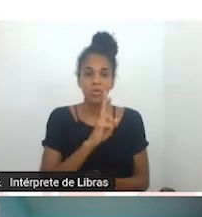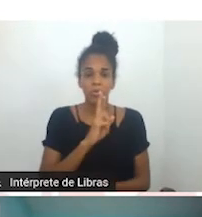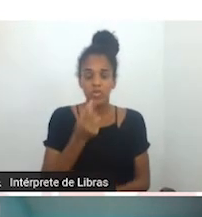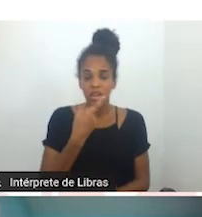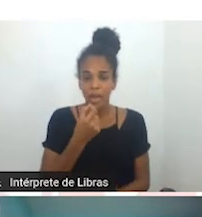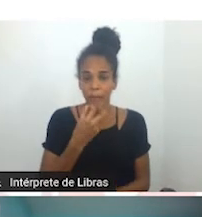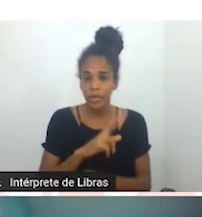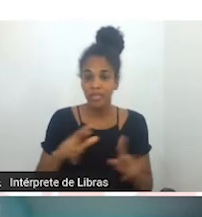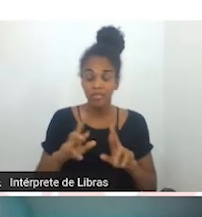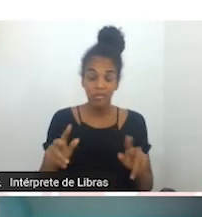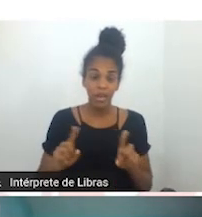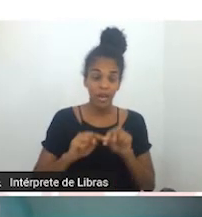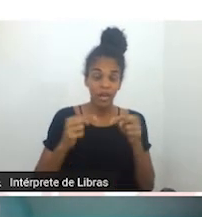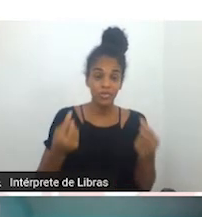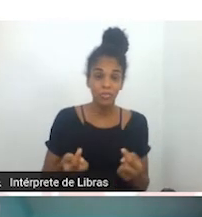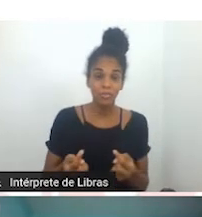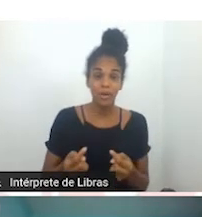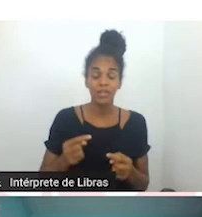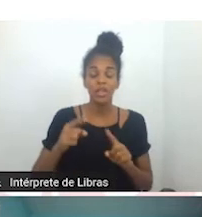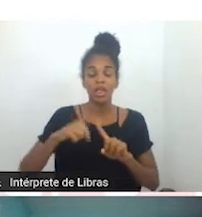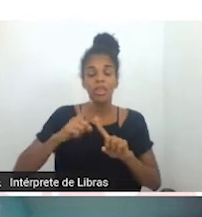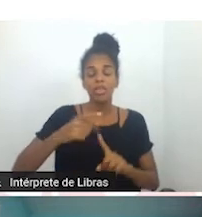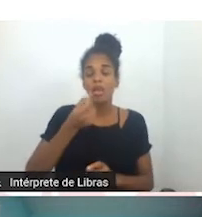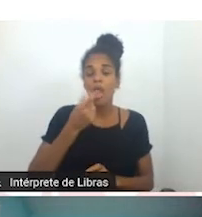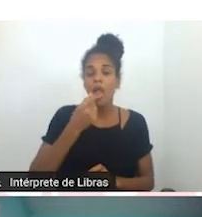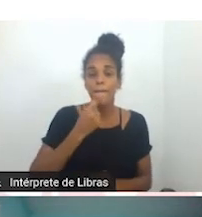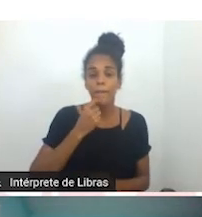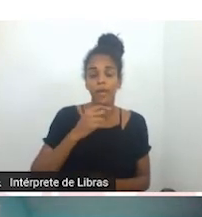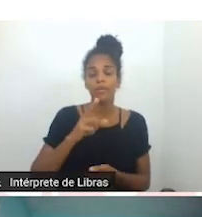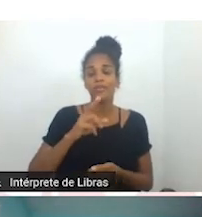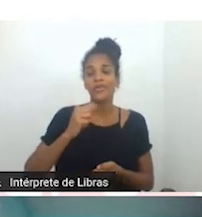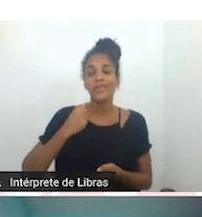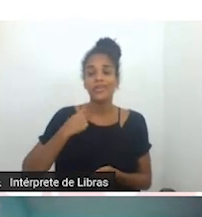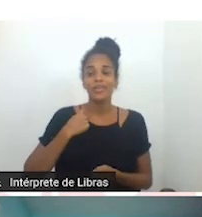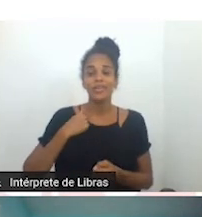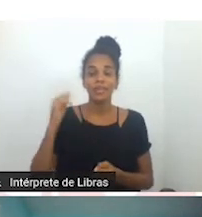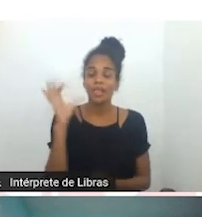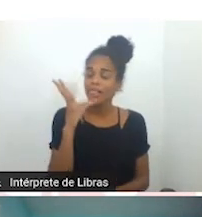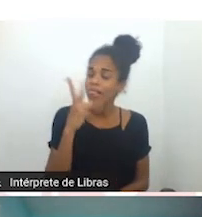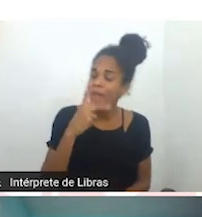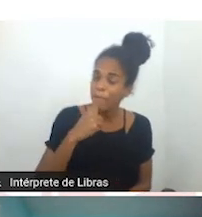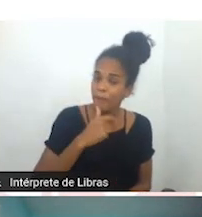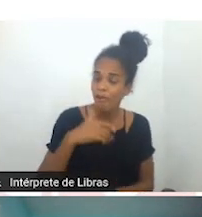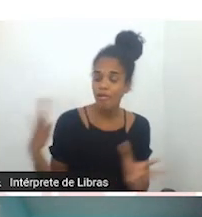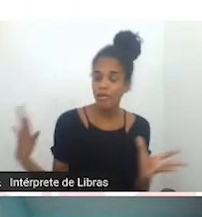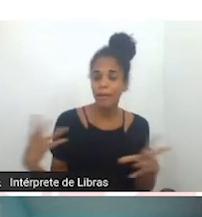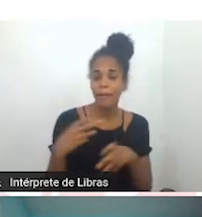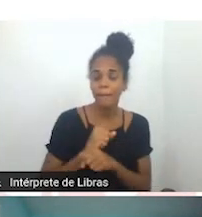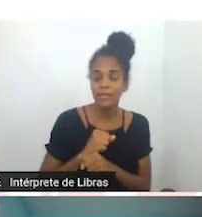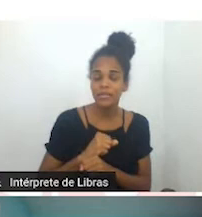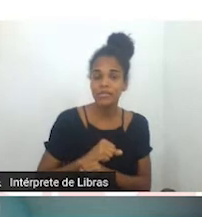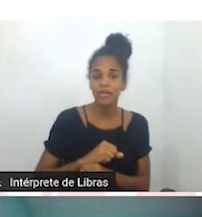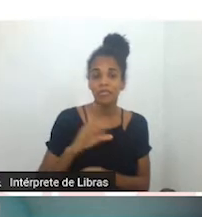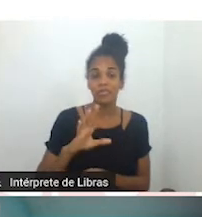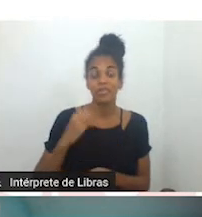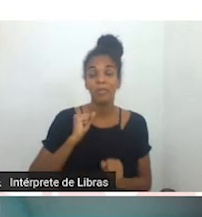se por acaso o paciente tiver uma viária difícil, tem que ser feita uma crocostomia de urgência, senão a gente perde o paciente.